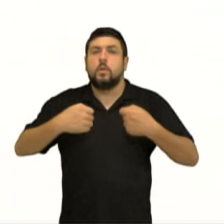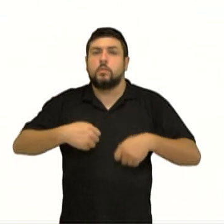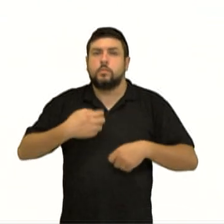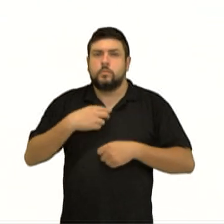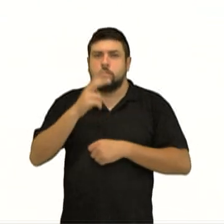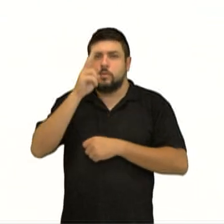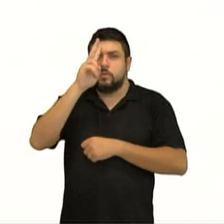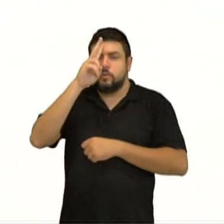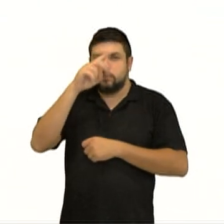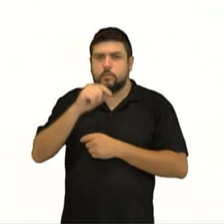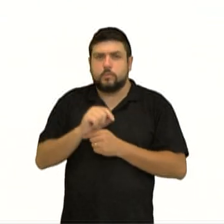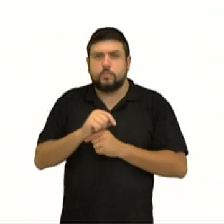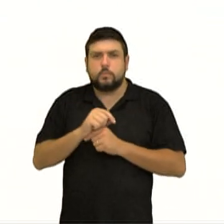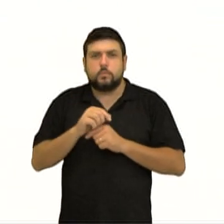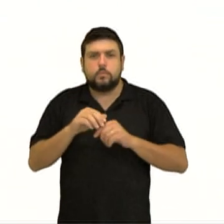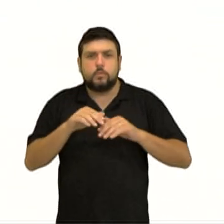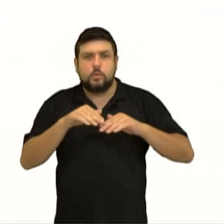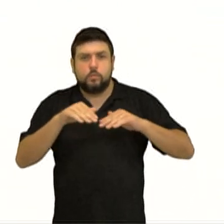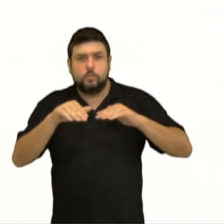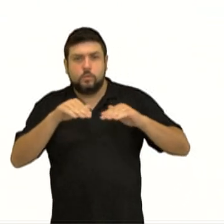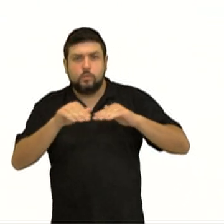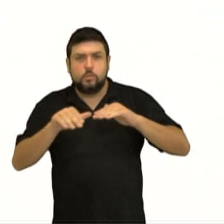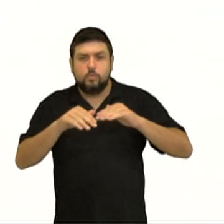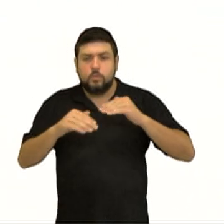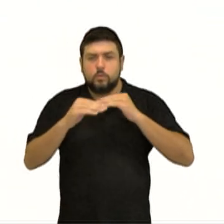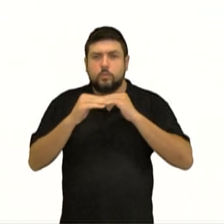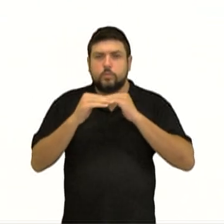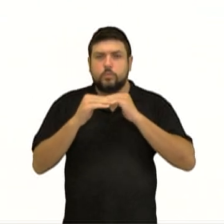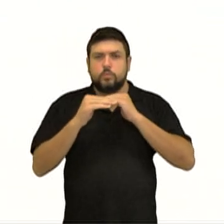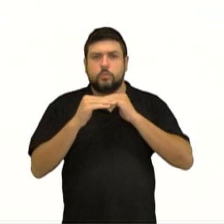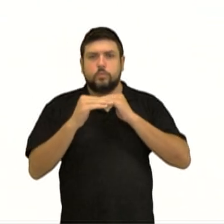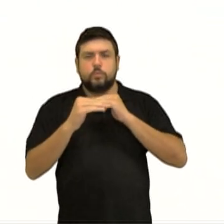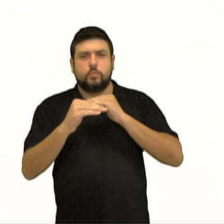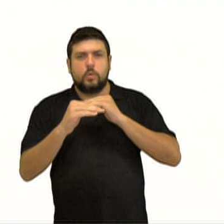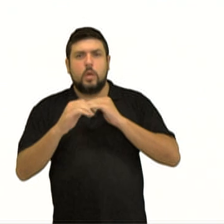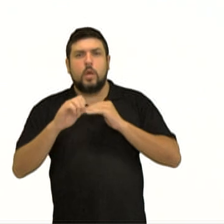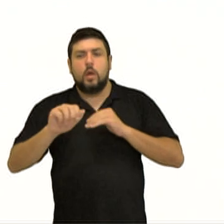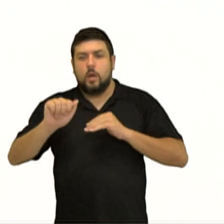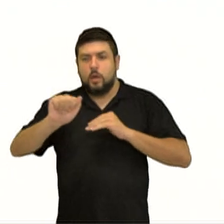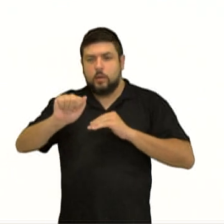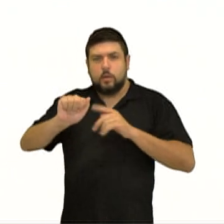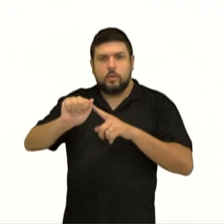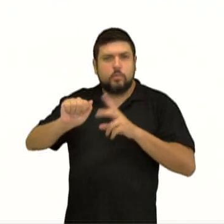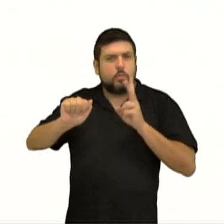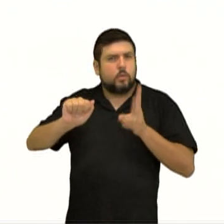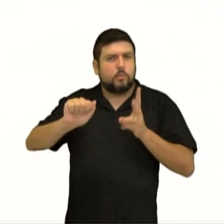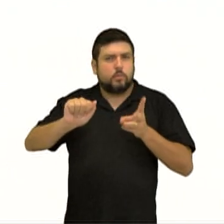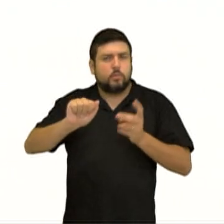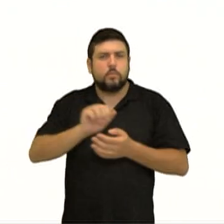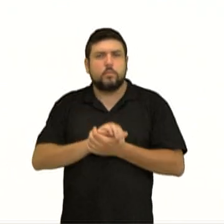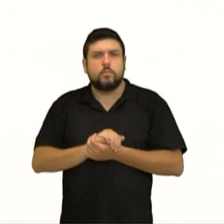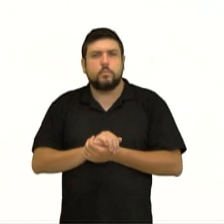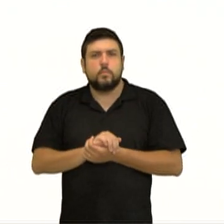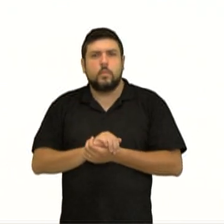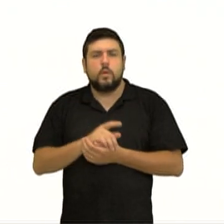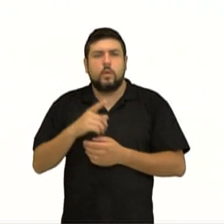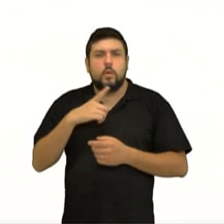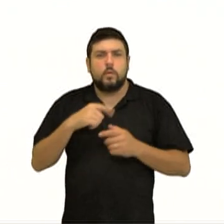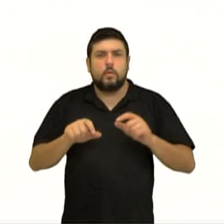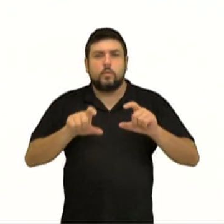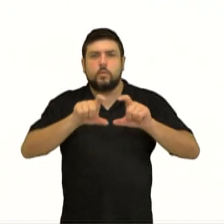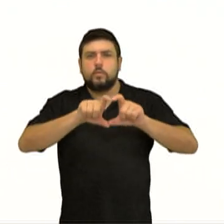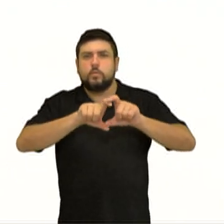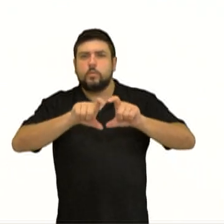nessa situação o movimento uniformemente variado é quando a aceleração ela é constante, certo? E aí nós temos a equaçãozinha